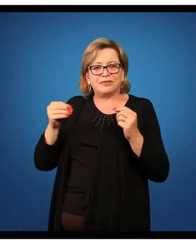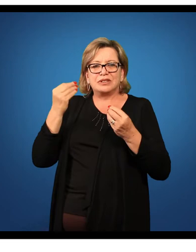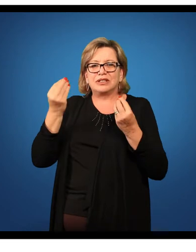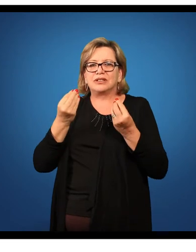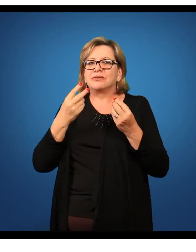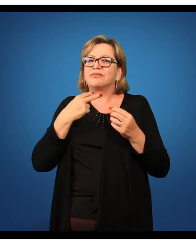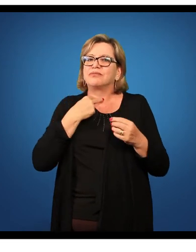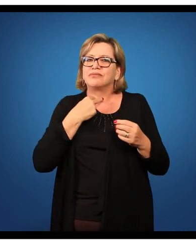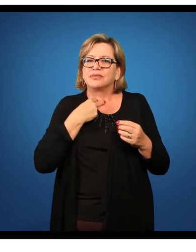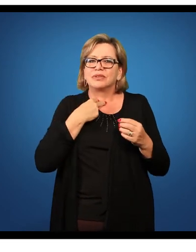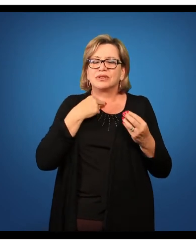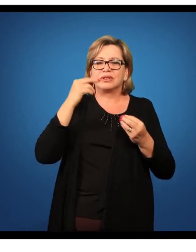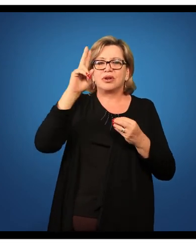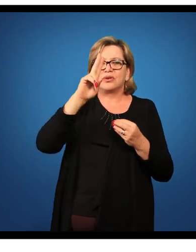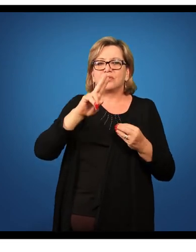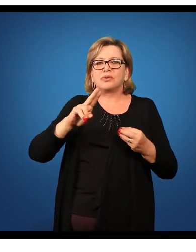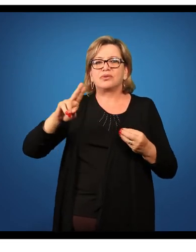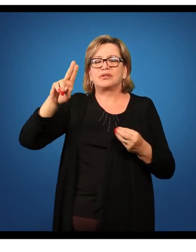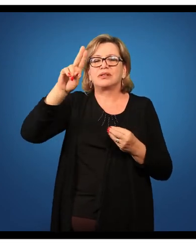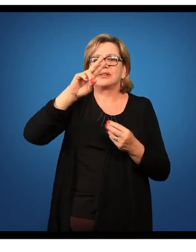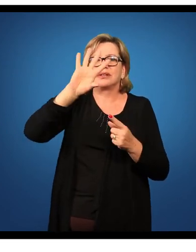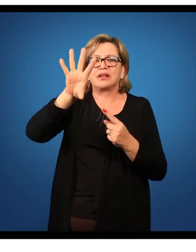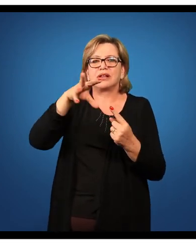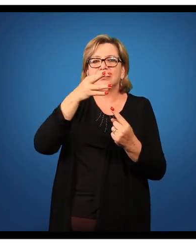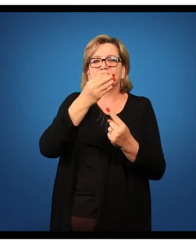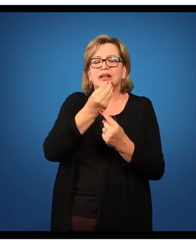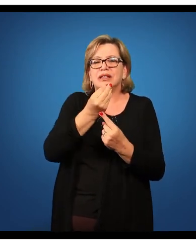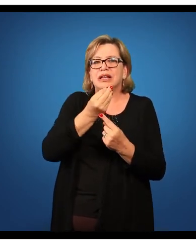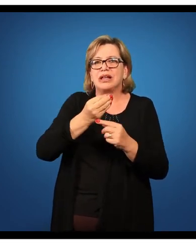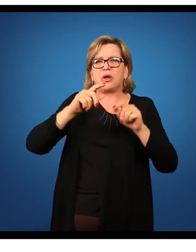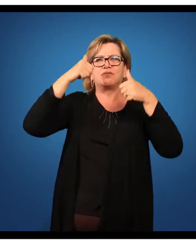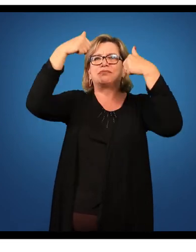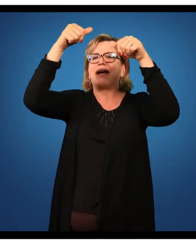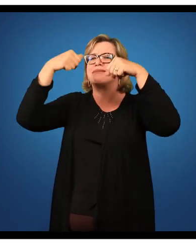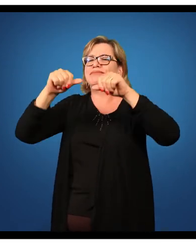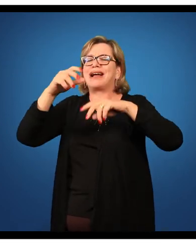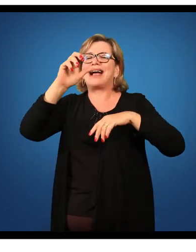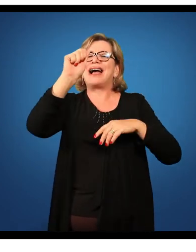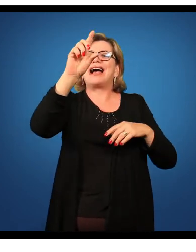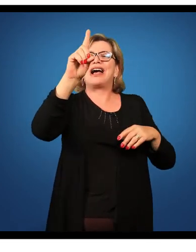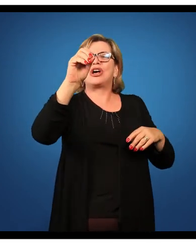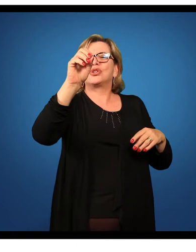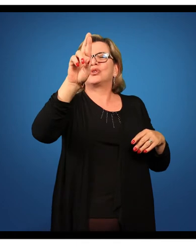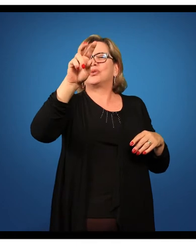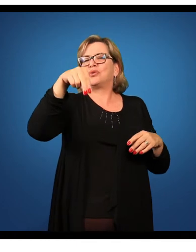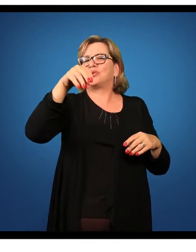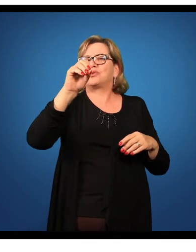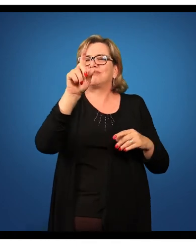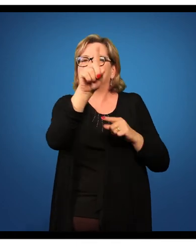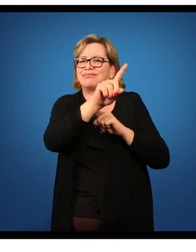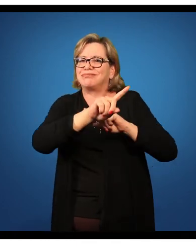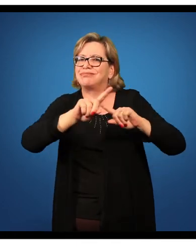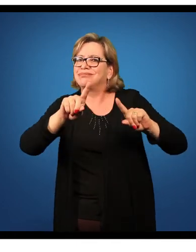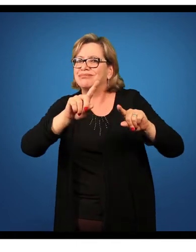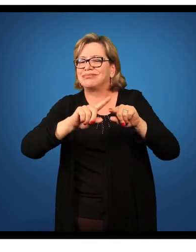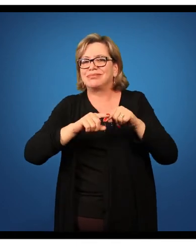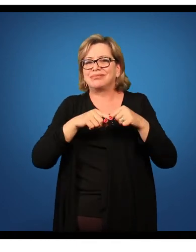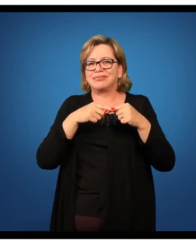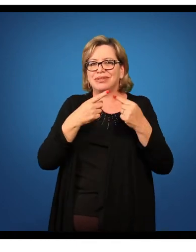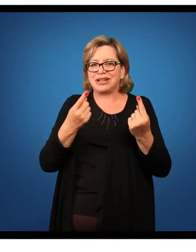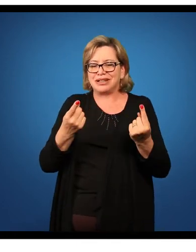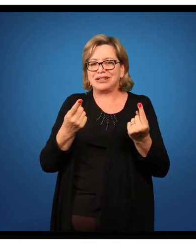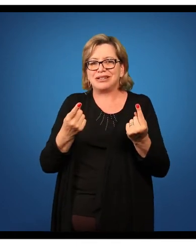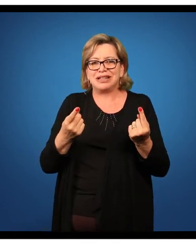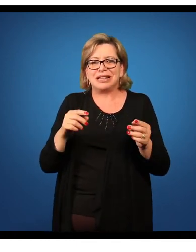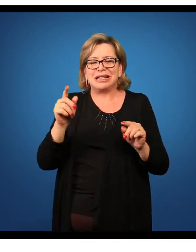negação da utilização da arte como adorno na escola mas sim é então ela nega